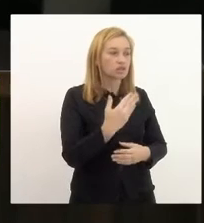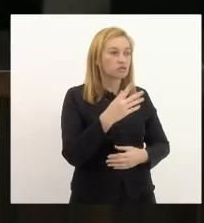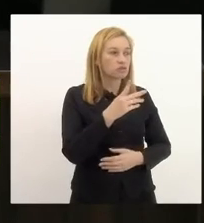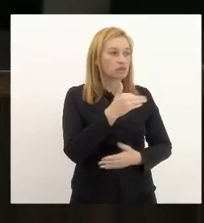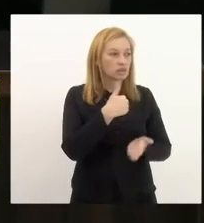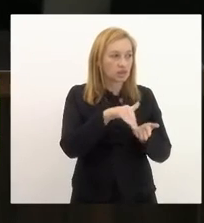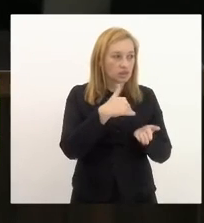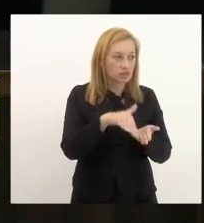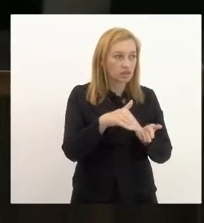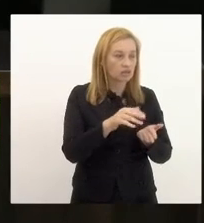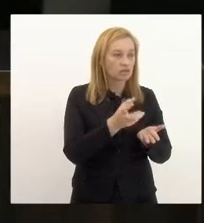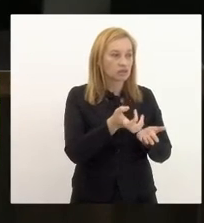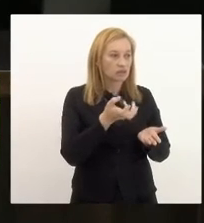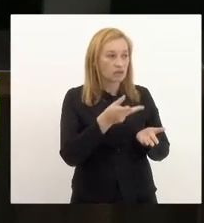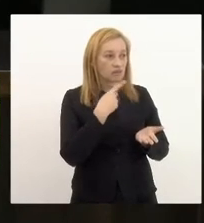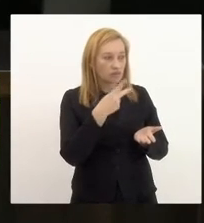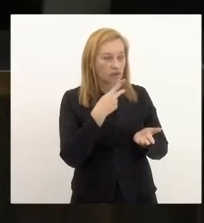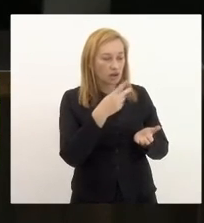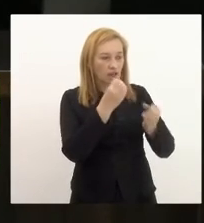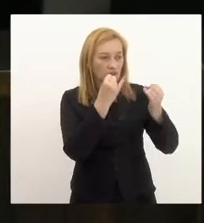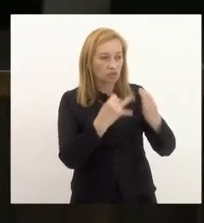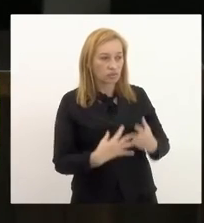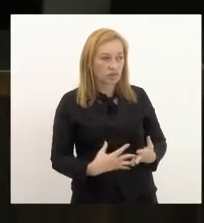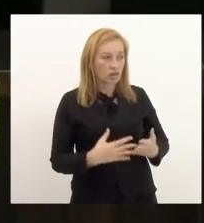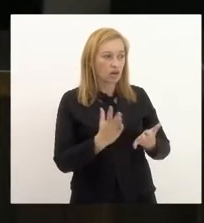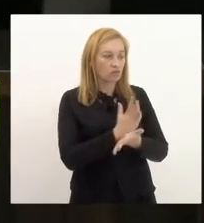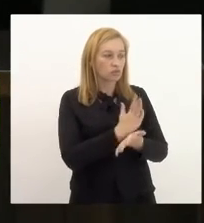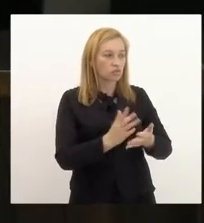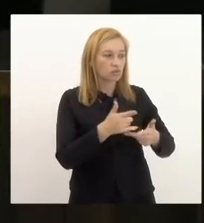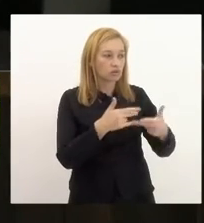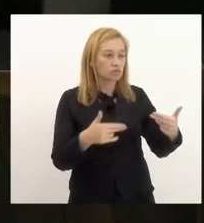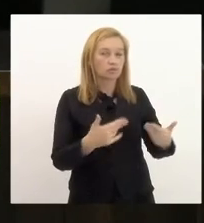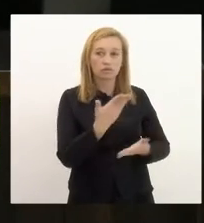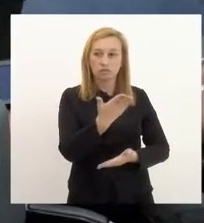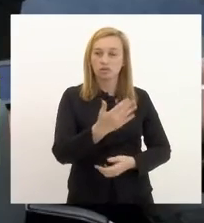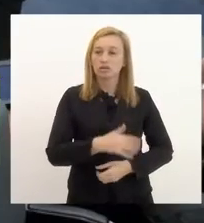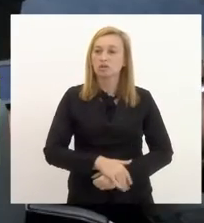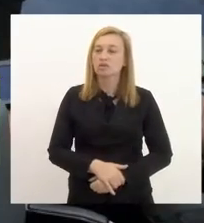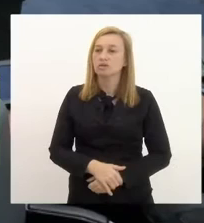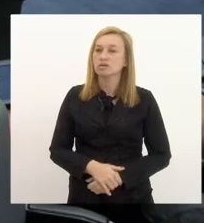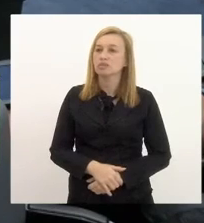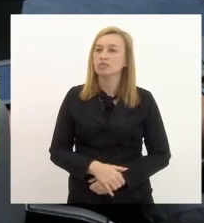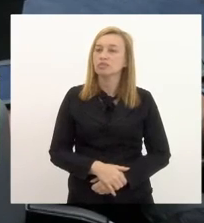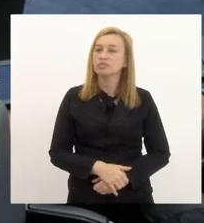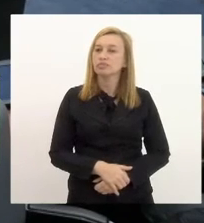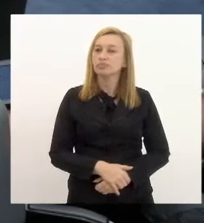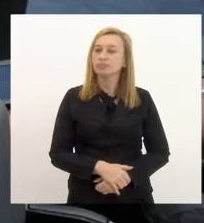você ia fazer algum comentário explicação disse a subsecretária por favor